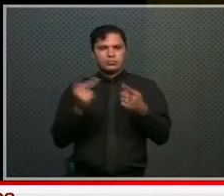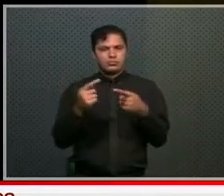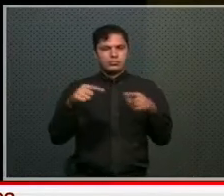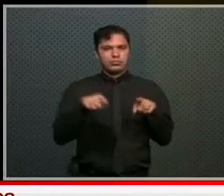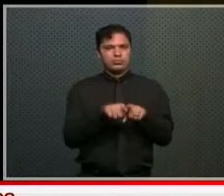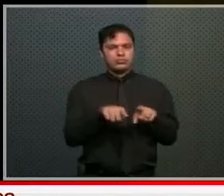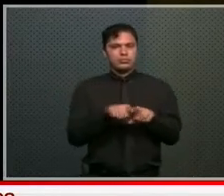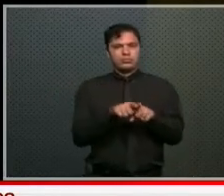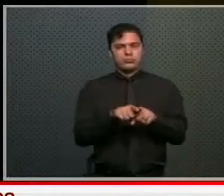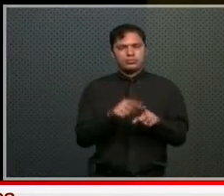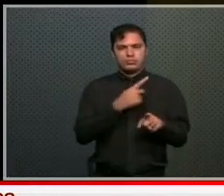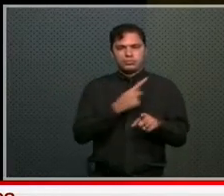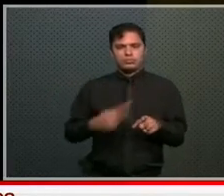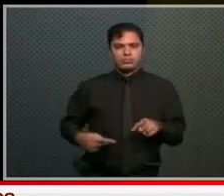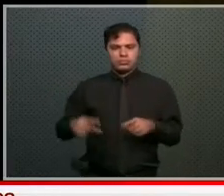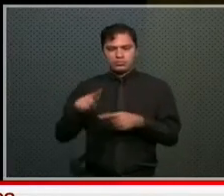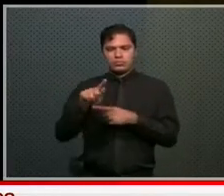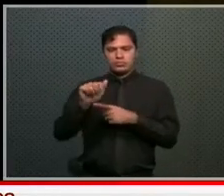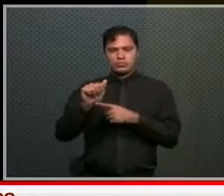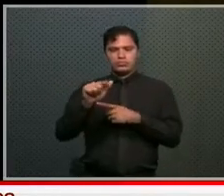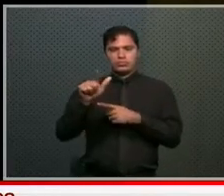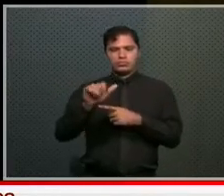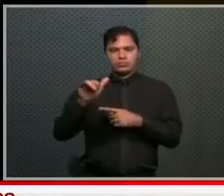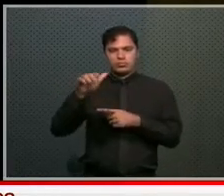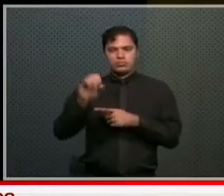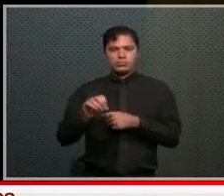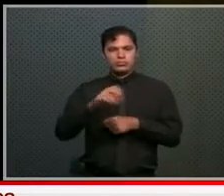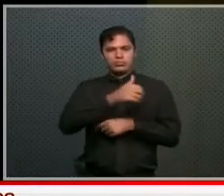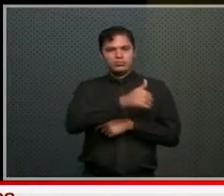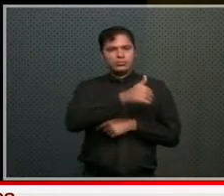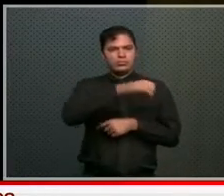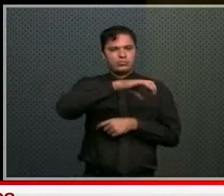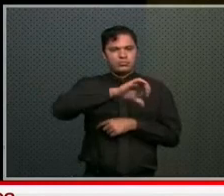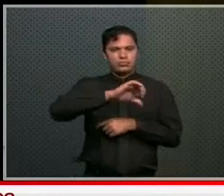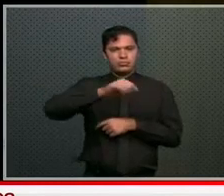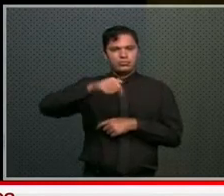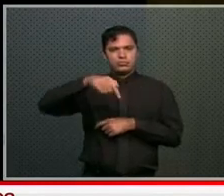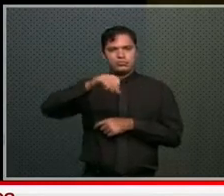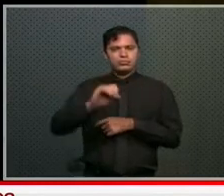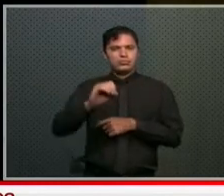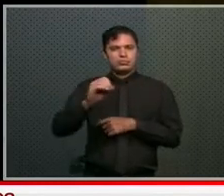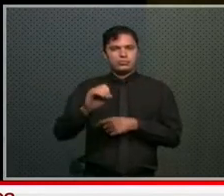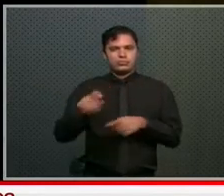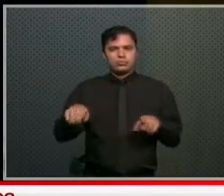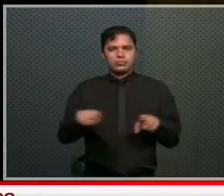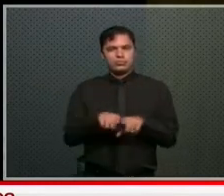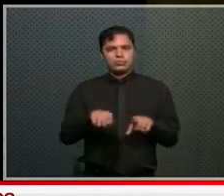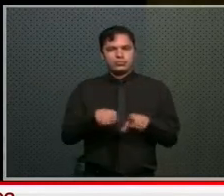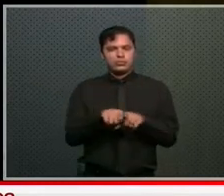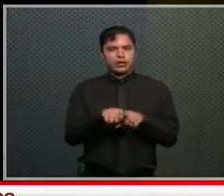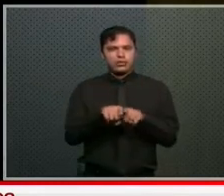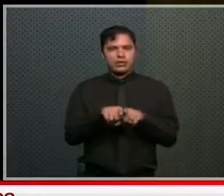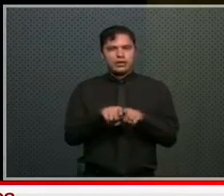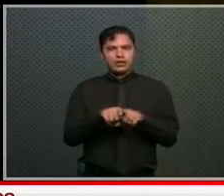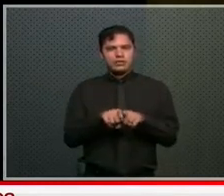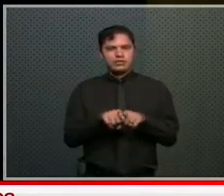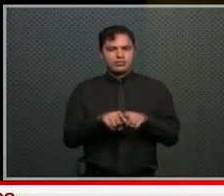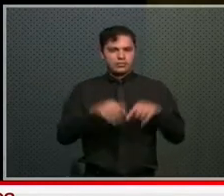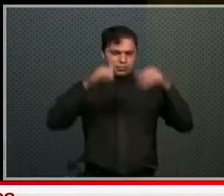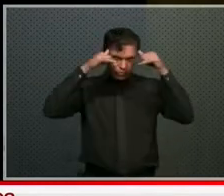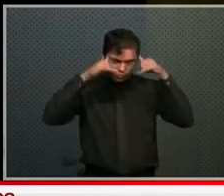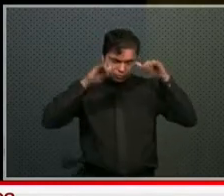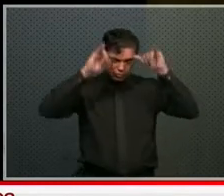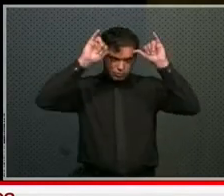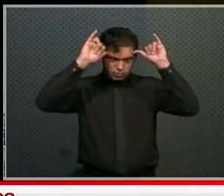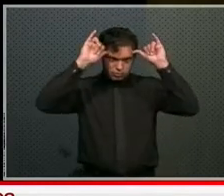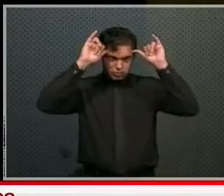Presidente Geisel em 1970 sem falarmos na boa binocultura não sei se todos sabem